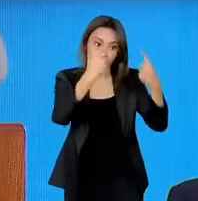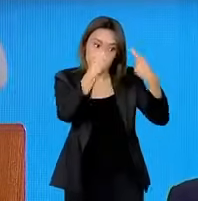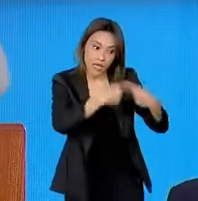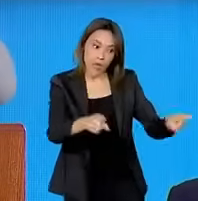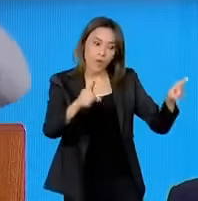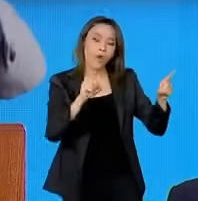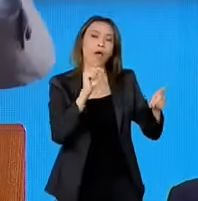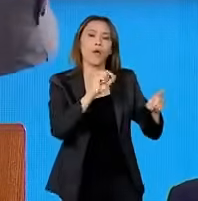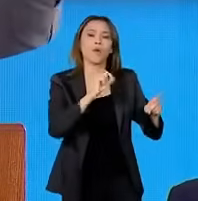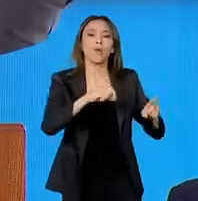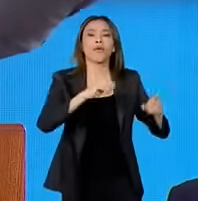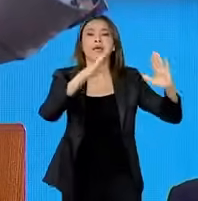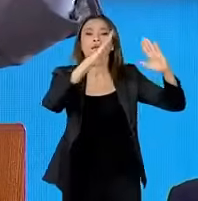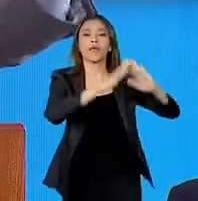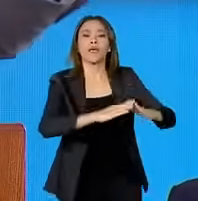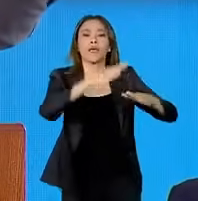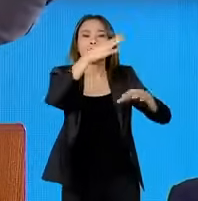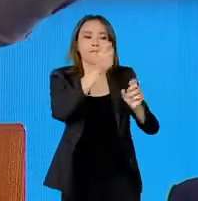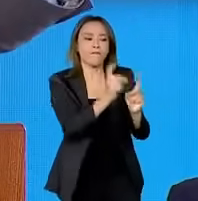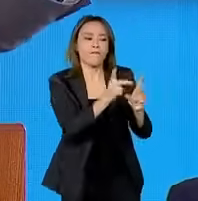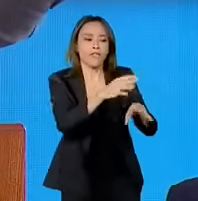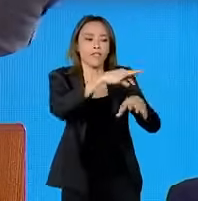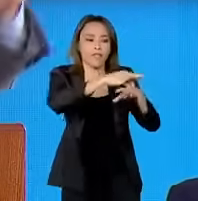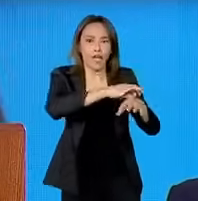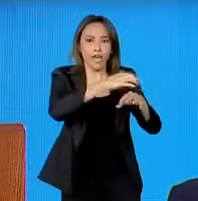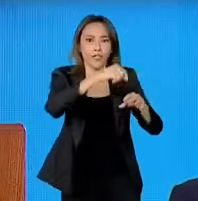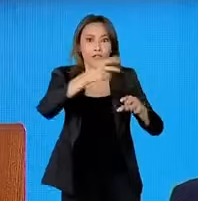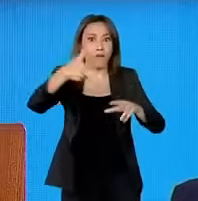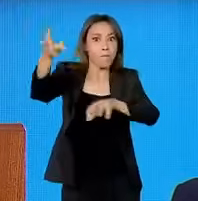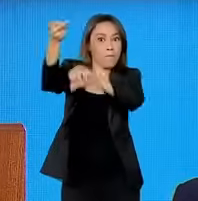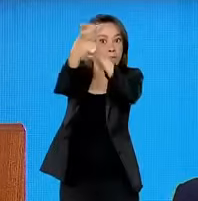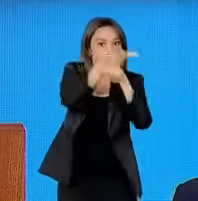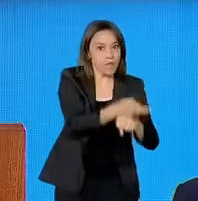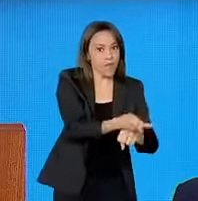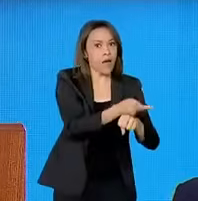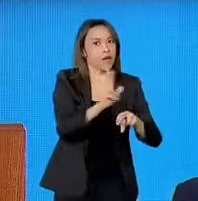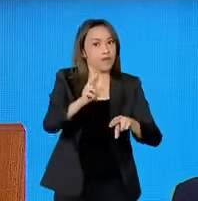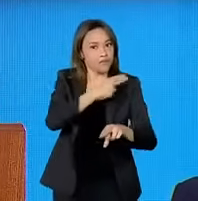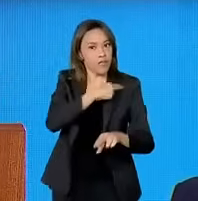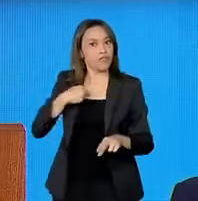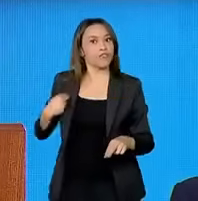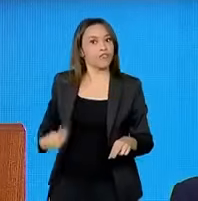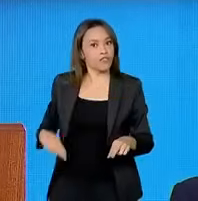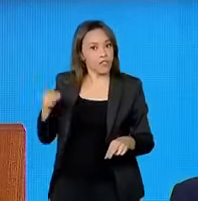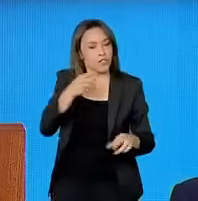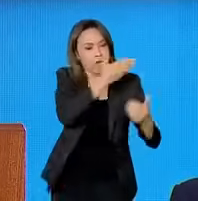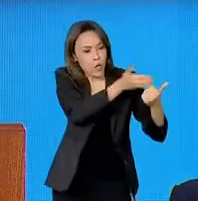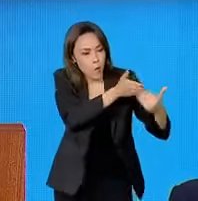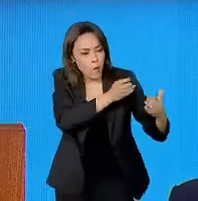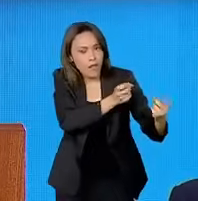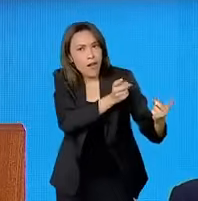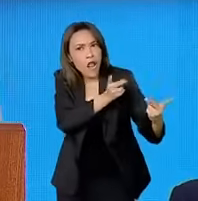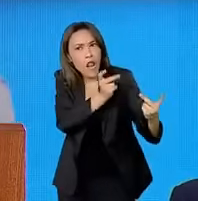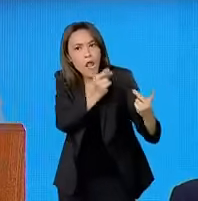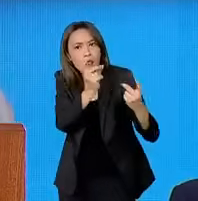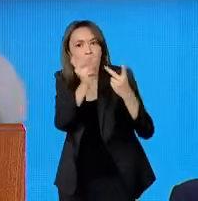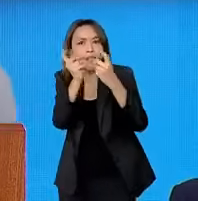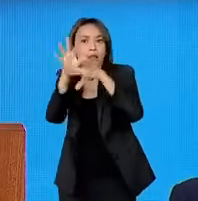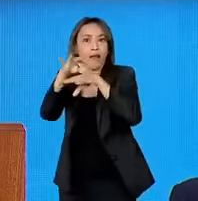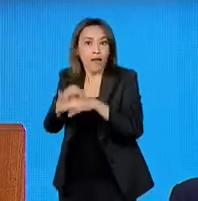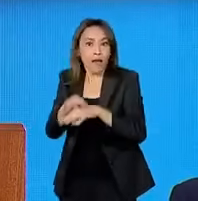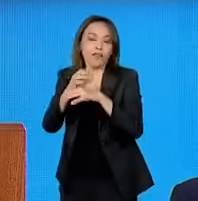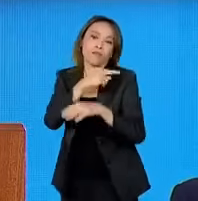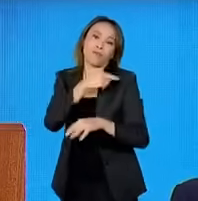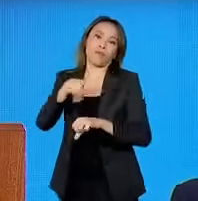dos frigoríficos que foi premiado com a China e vai começar as exportações de carne para a China. Então a